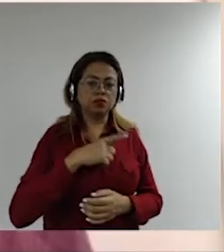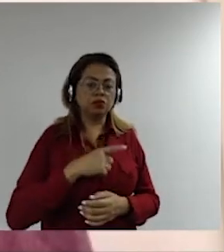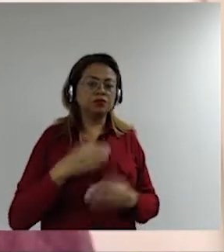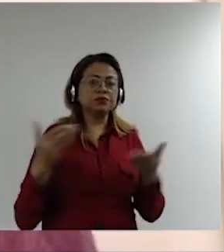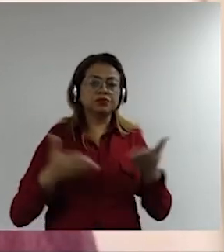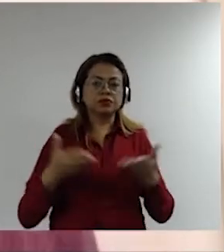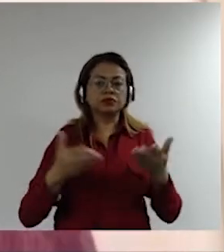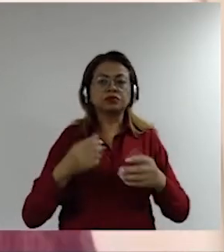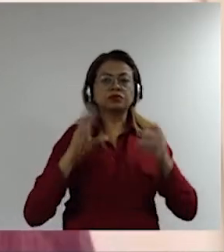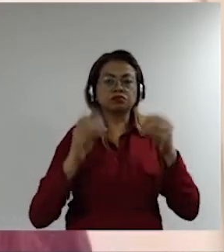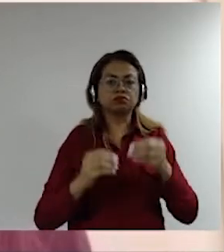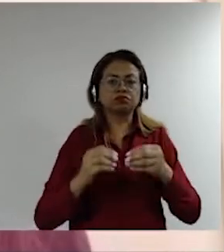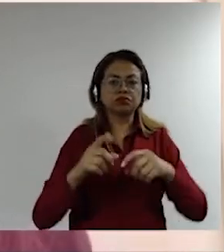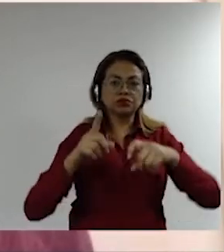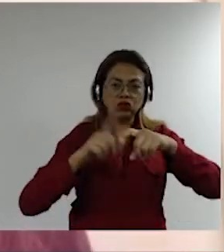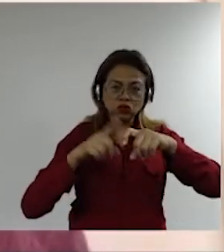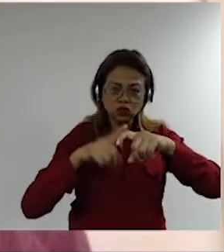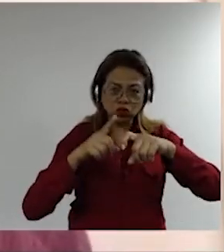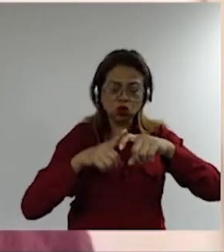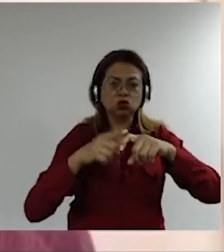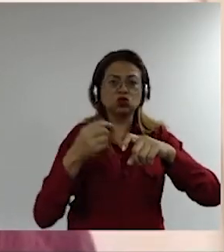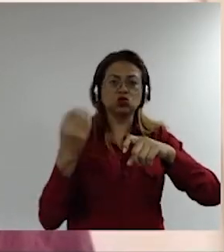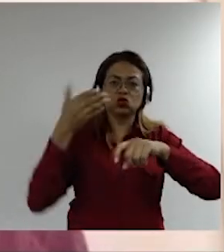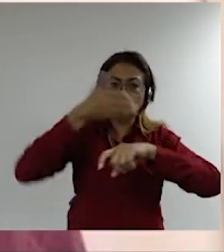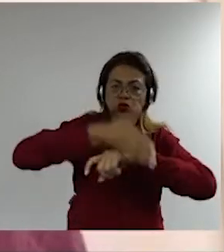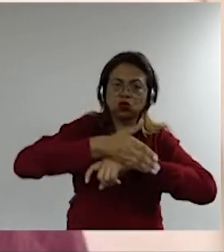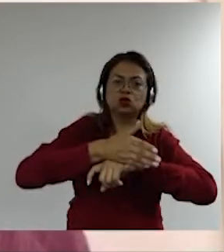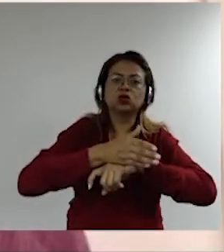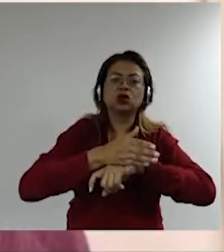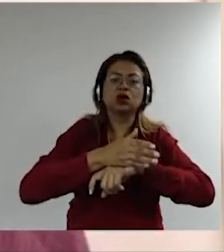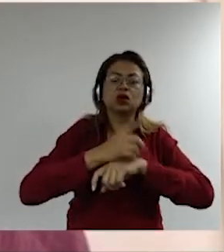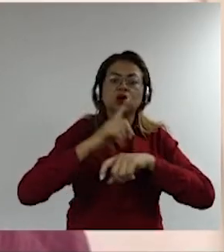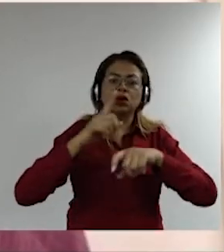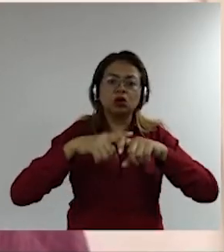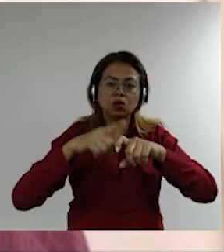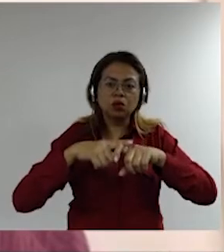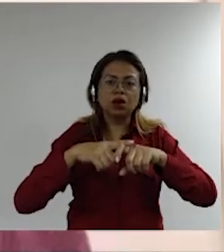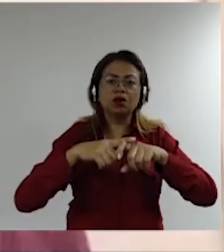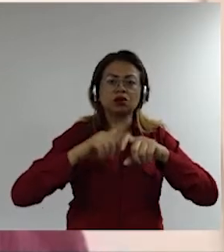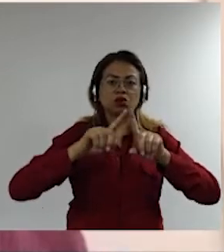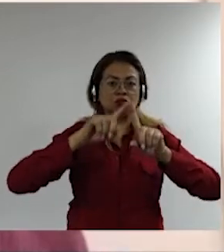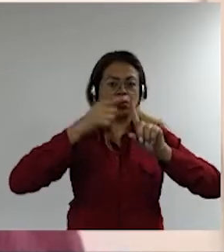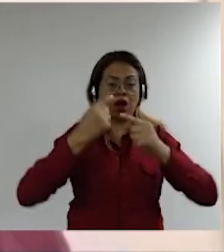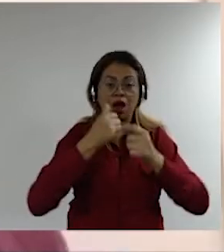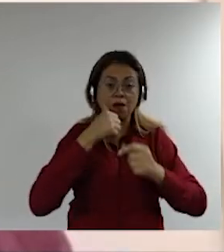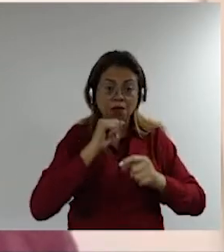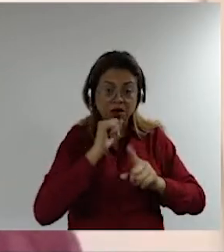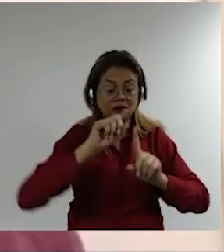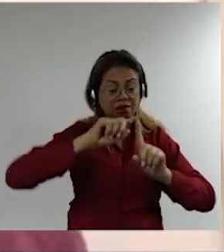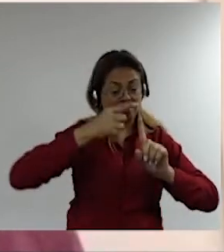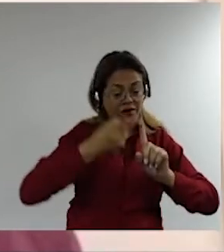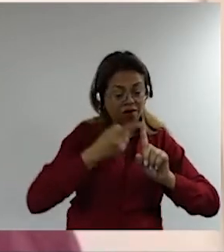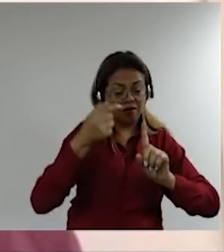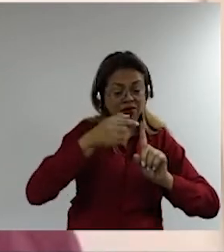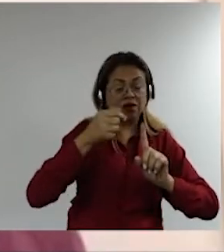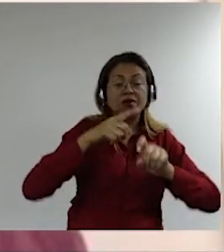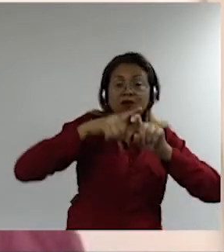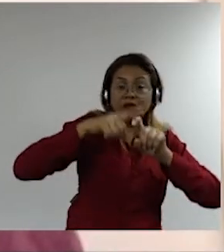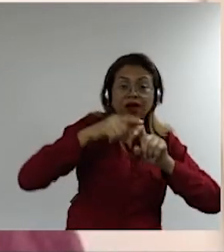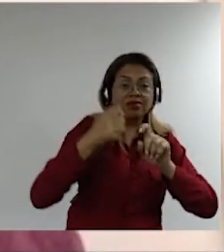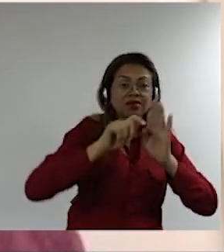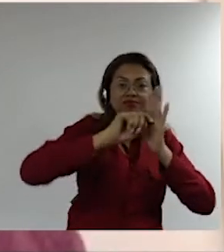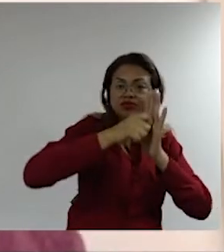redução enorme das consultas de pré-natal, atendimento precário, e isso pode afetar profundamente o desenvolvimento da criança,